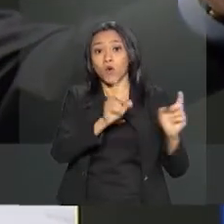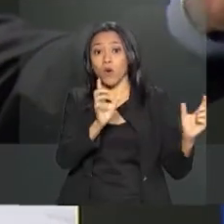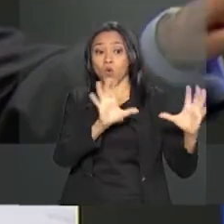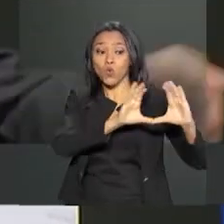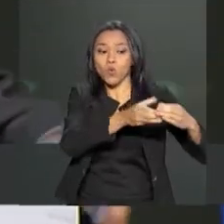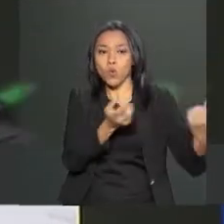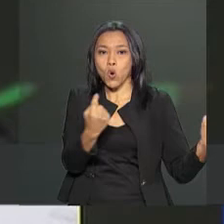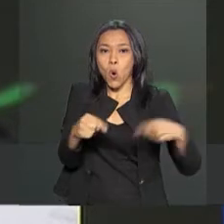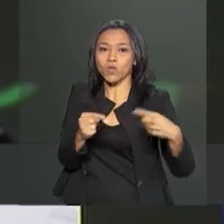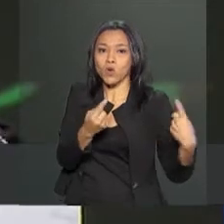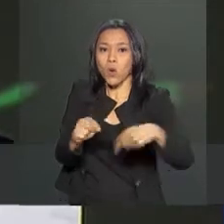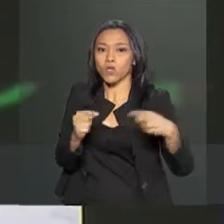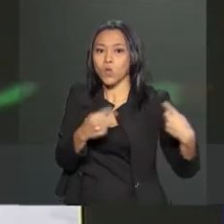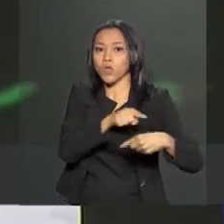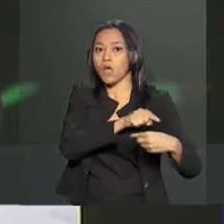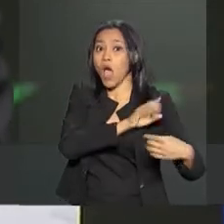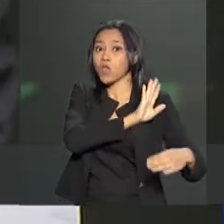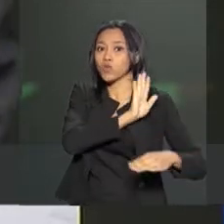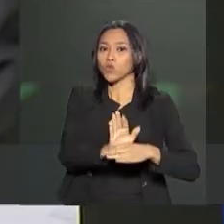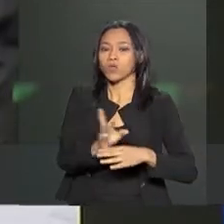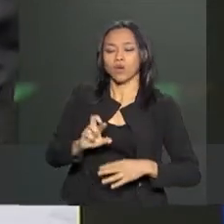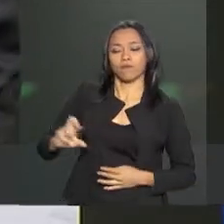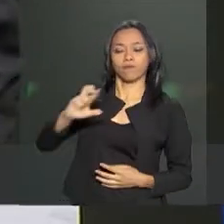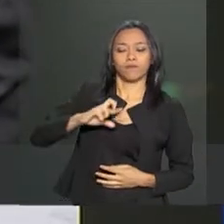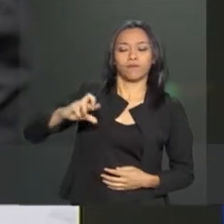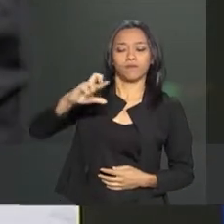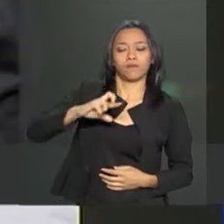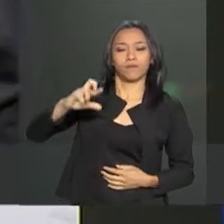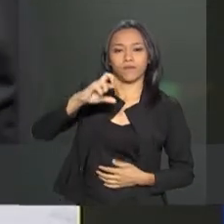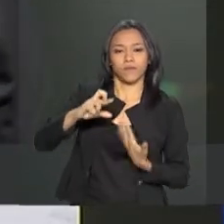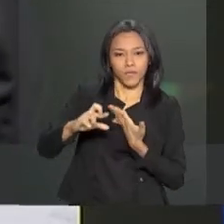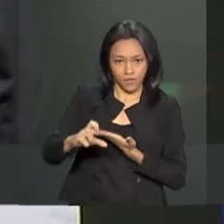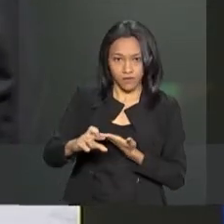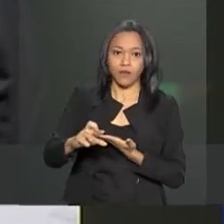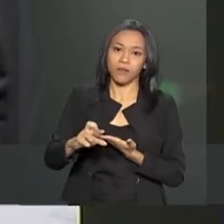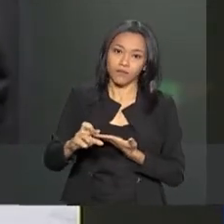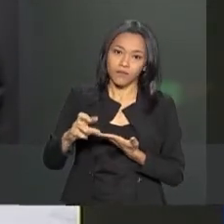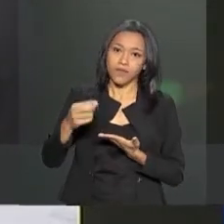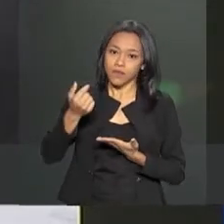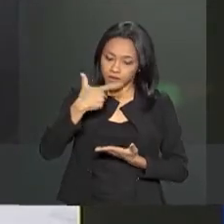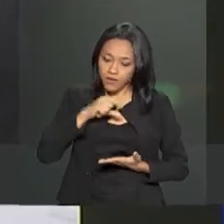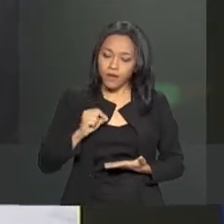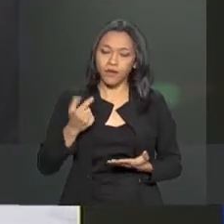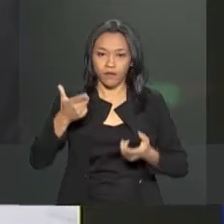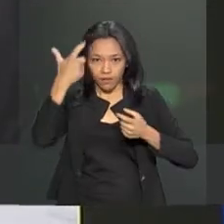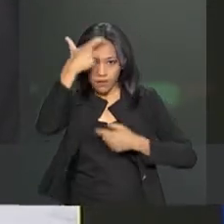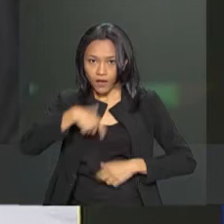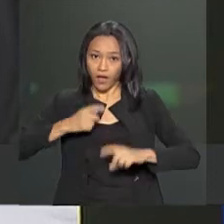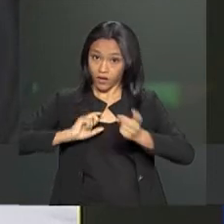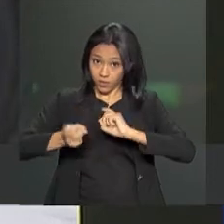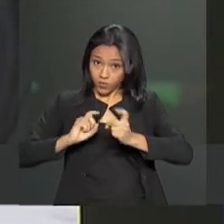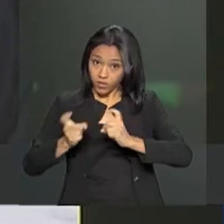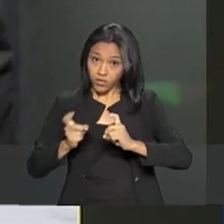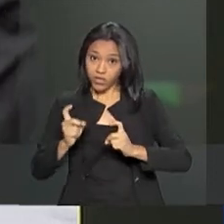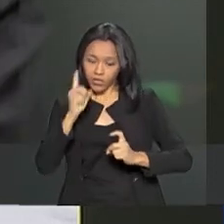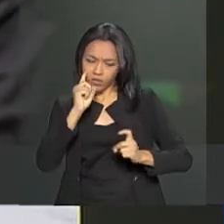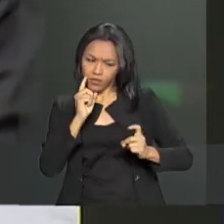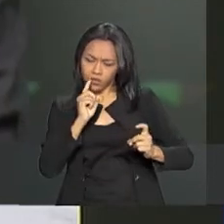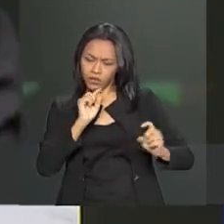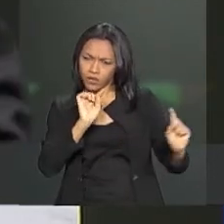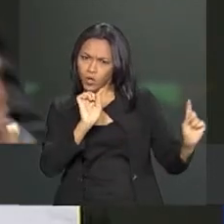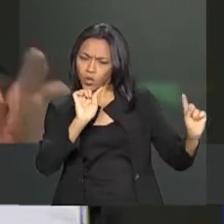a fiscalização, muitas vezes, faz com que você, praticante do ato de governo, verifique aquilo que se contestou